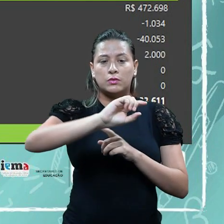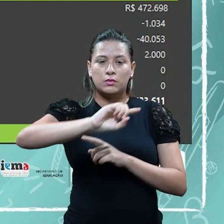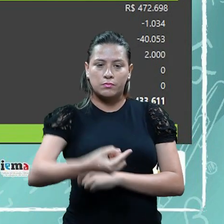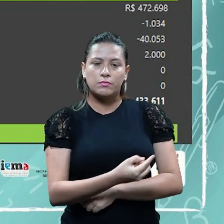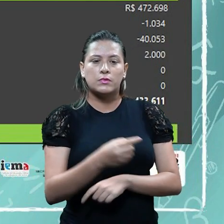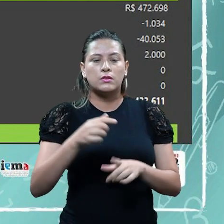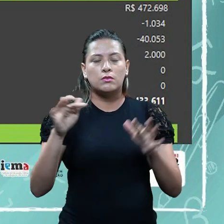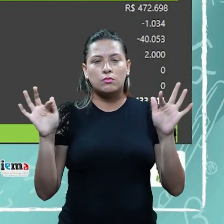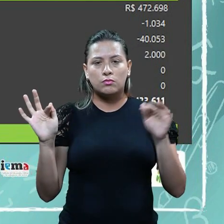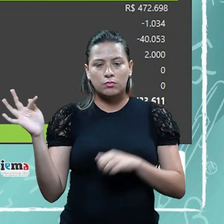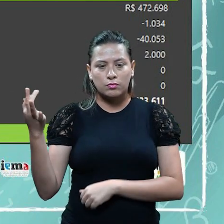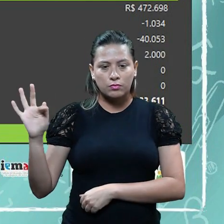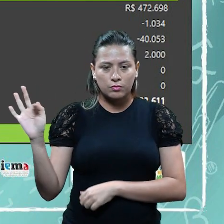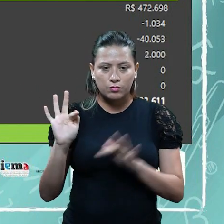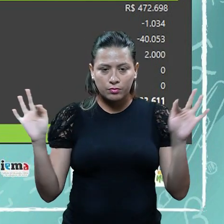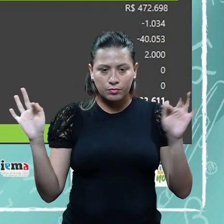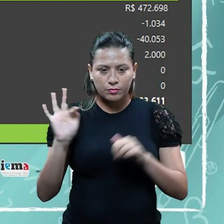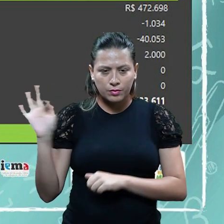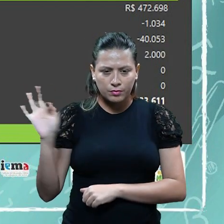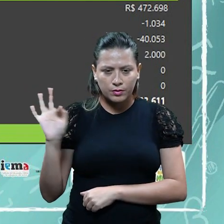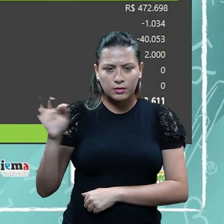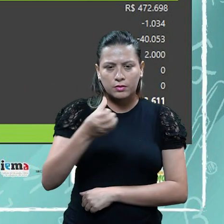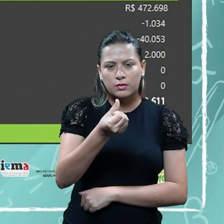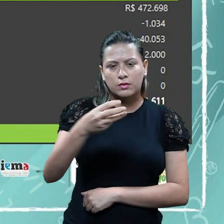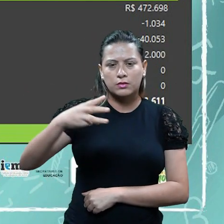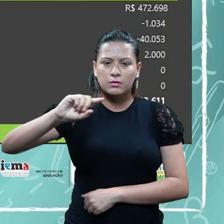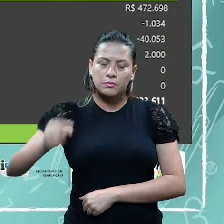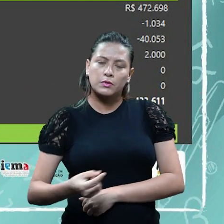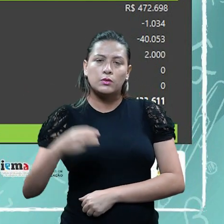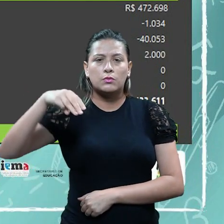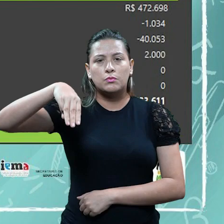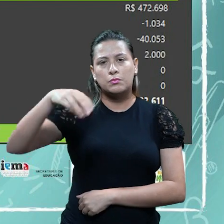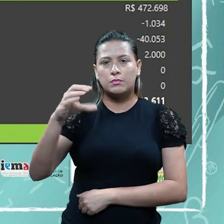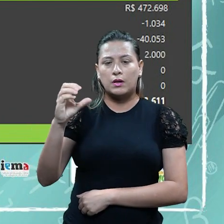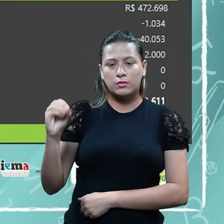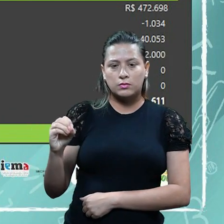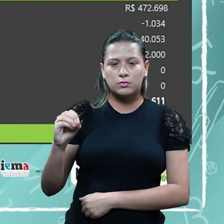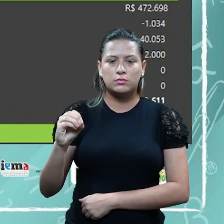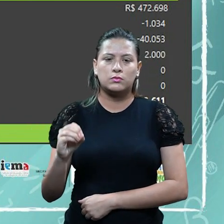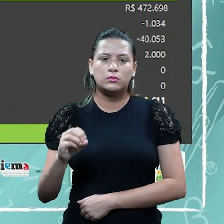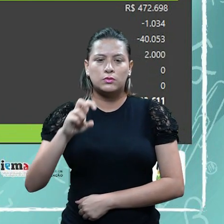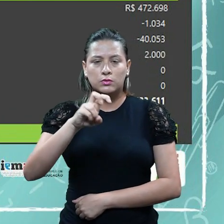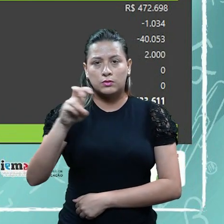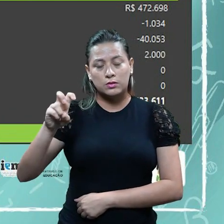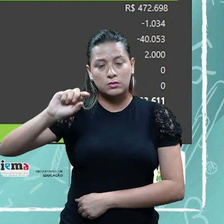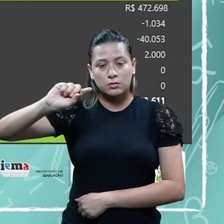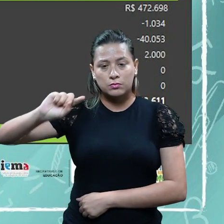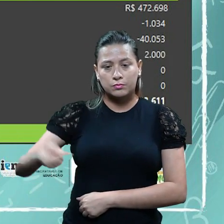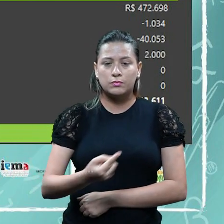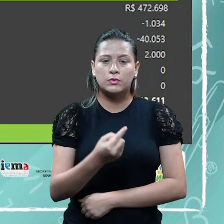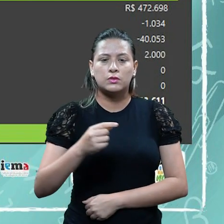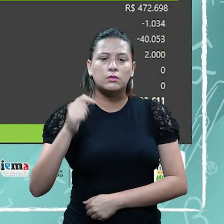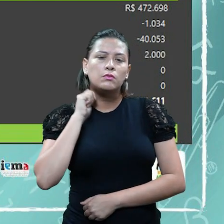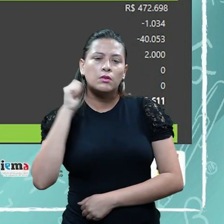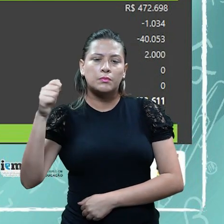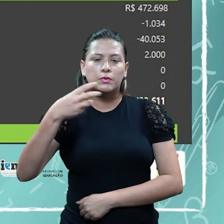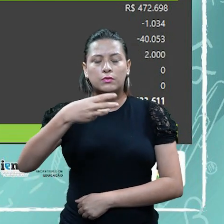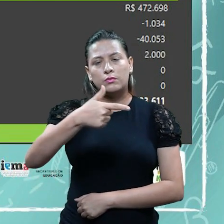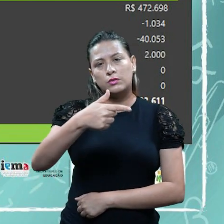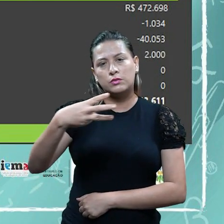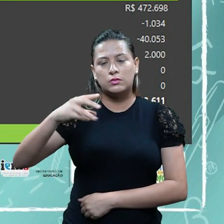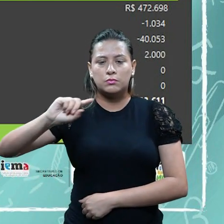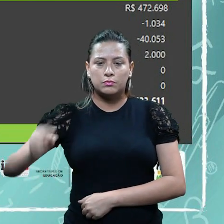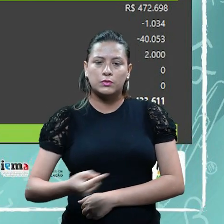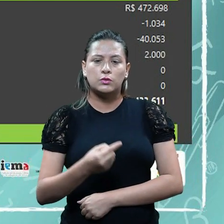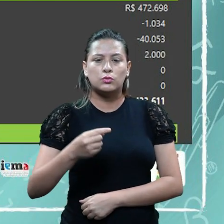fevereiro 63 mil, março 55 mil, abril 23 mil, maio 60 mil,